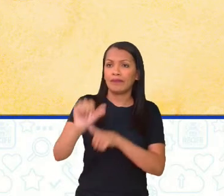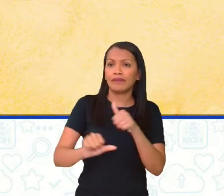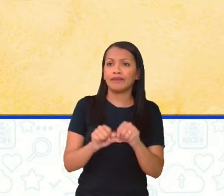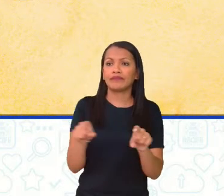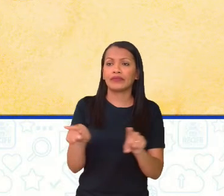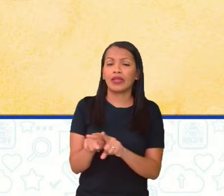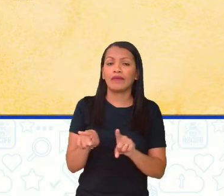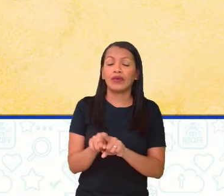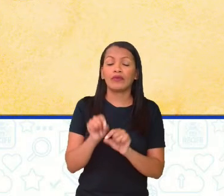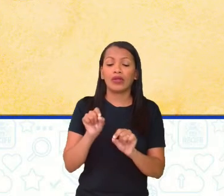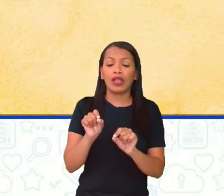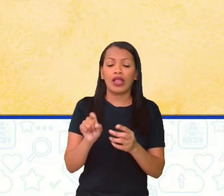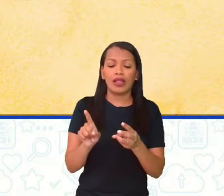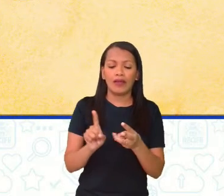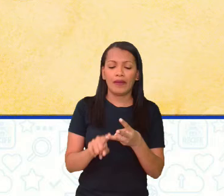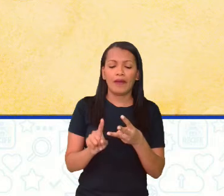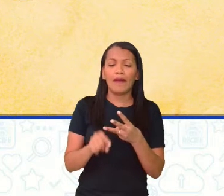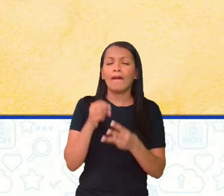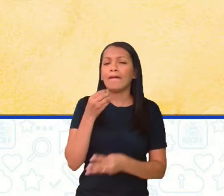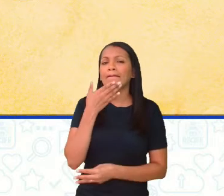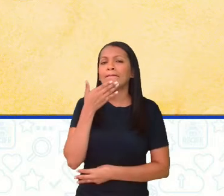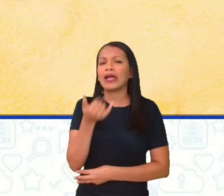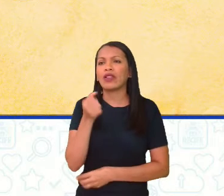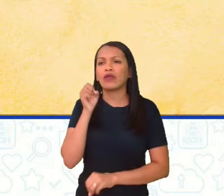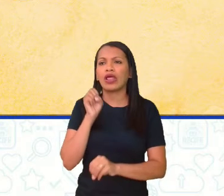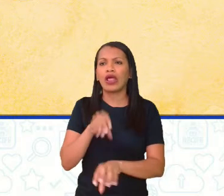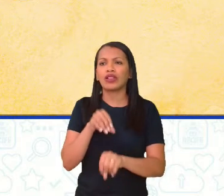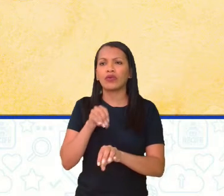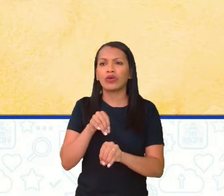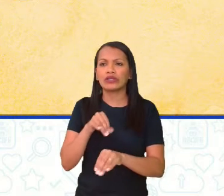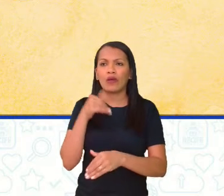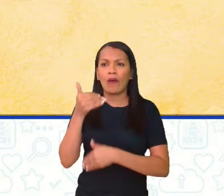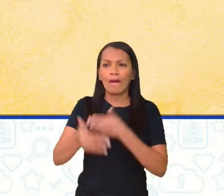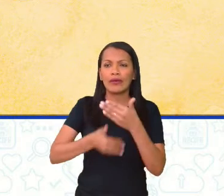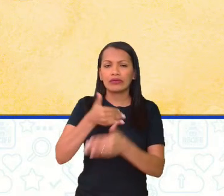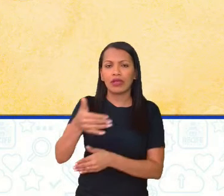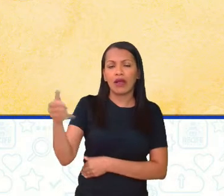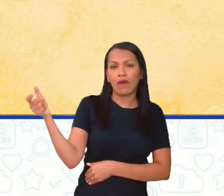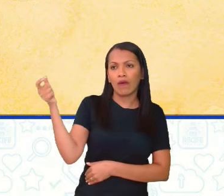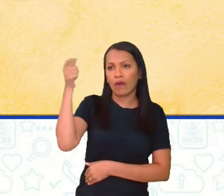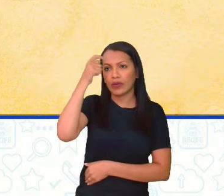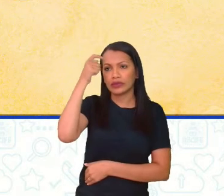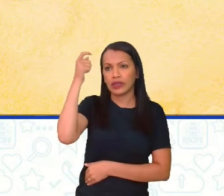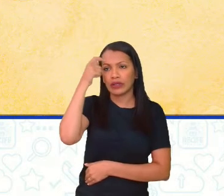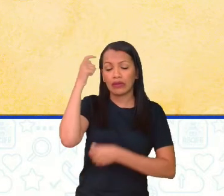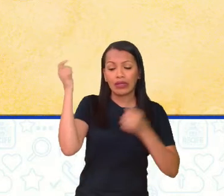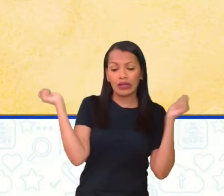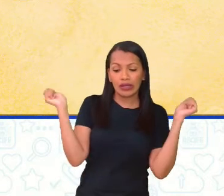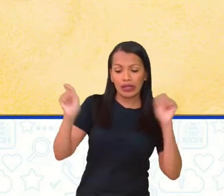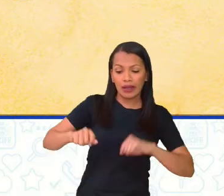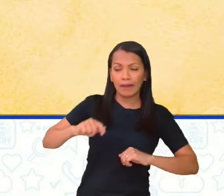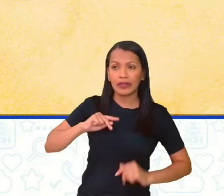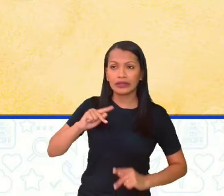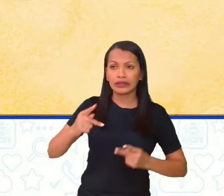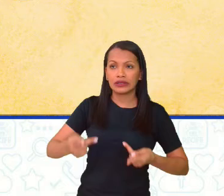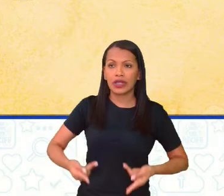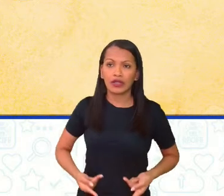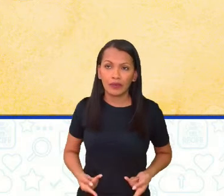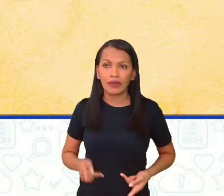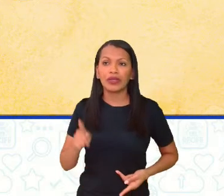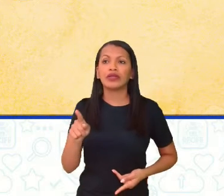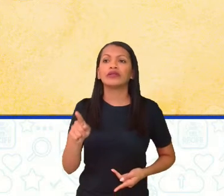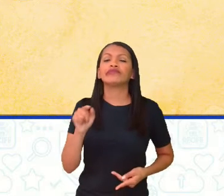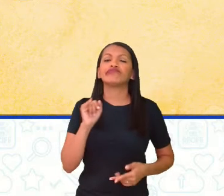e institucional sobre a mitigação, adaptação, redução de impactos e alerta